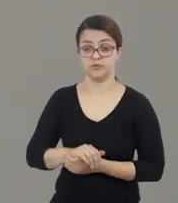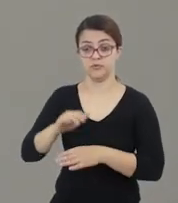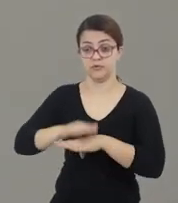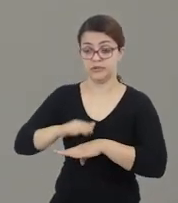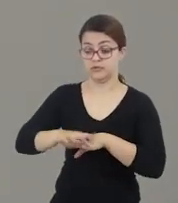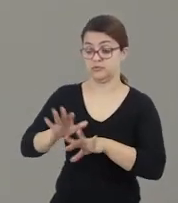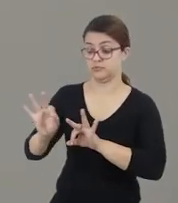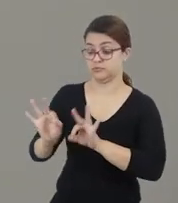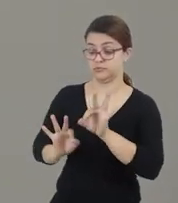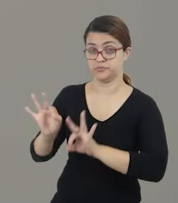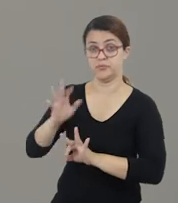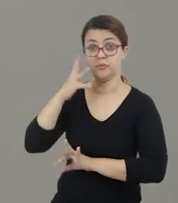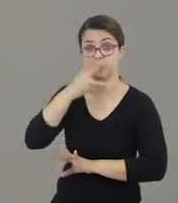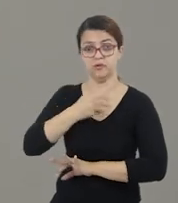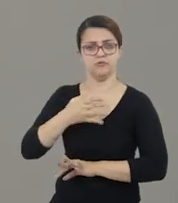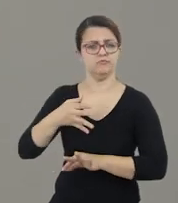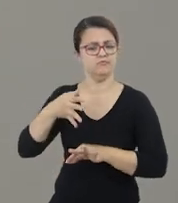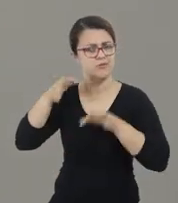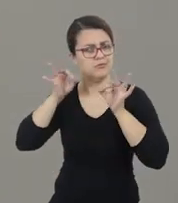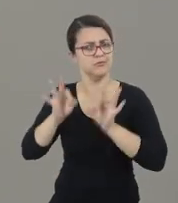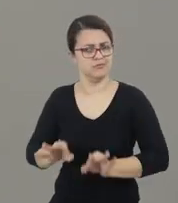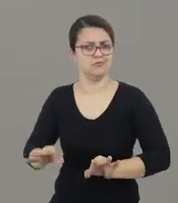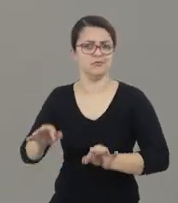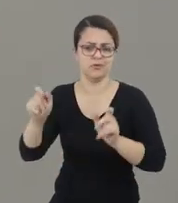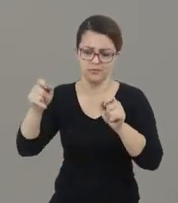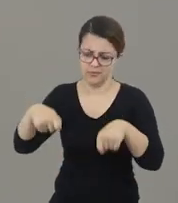bem, bem bonito também, tenho certeza.